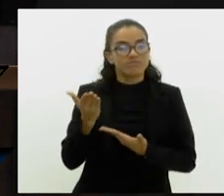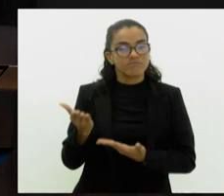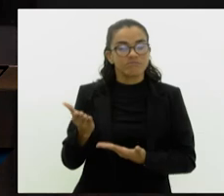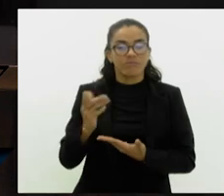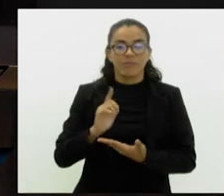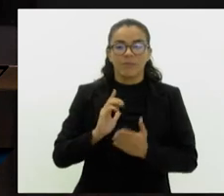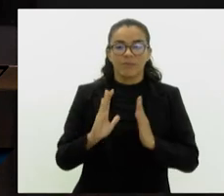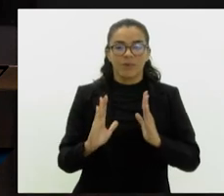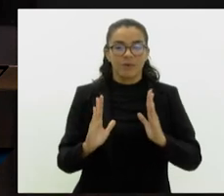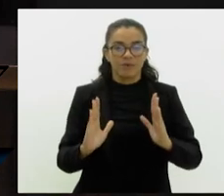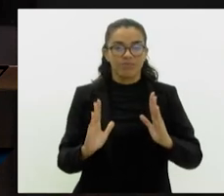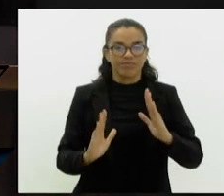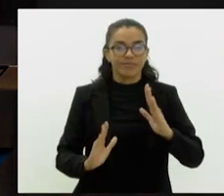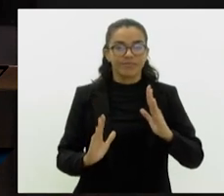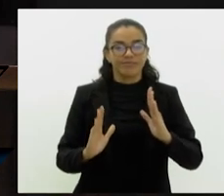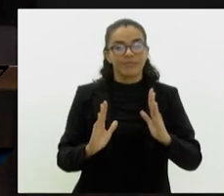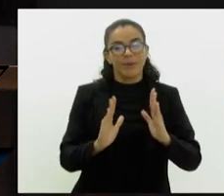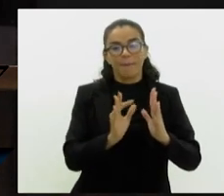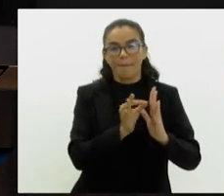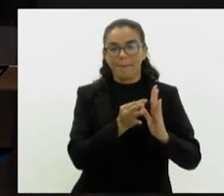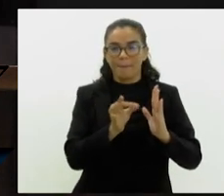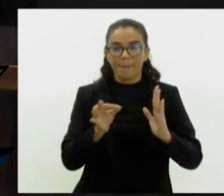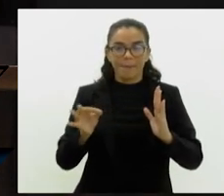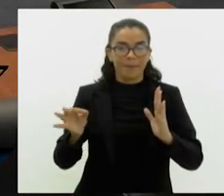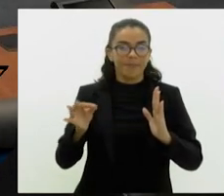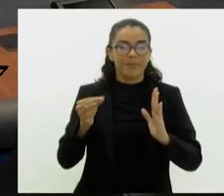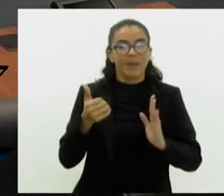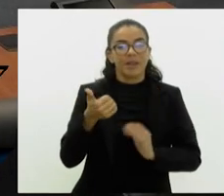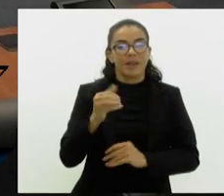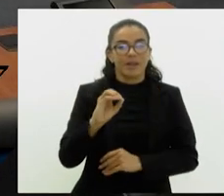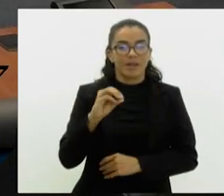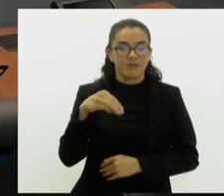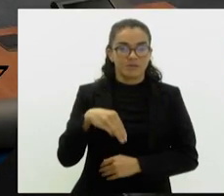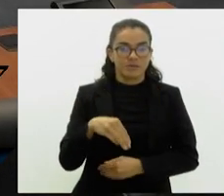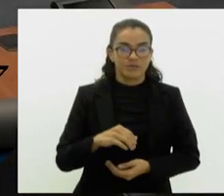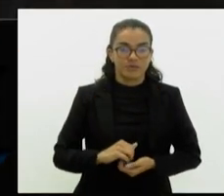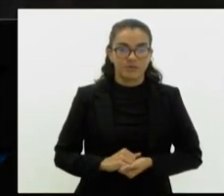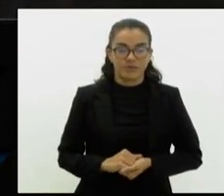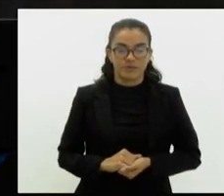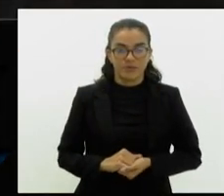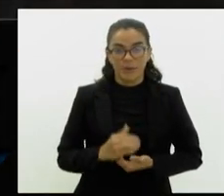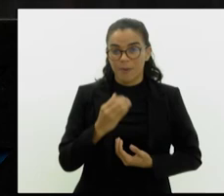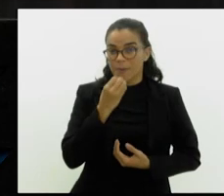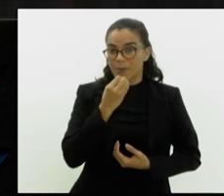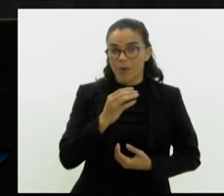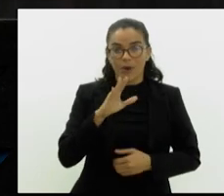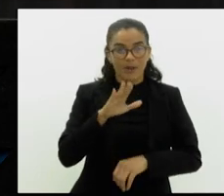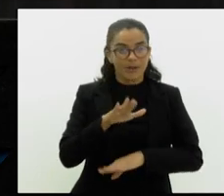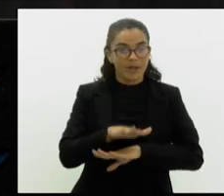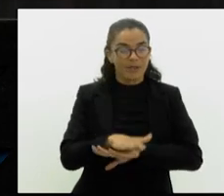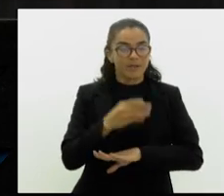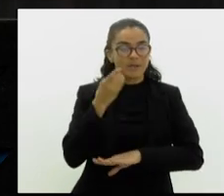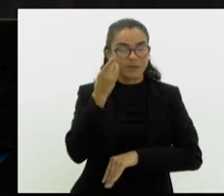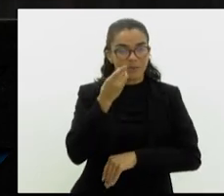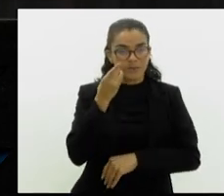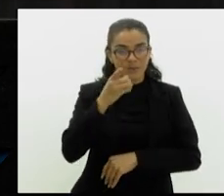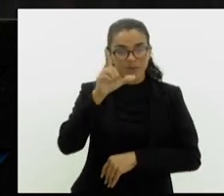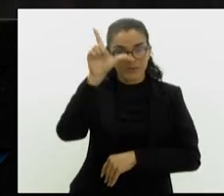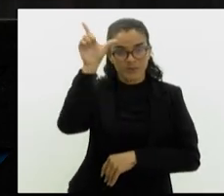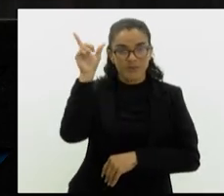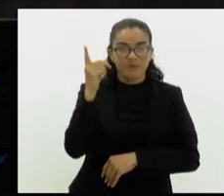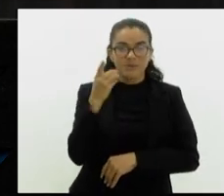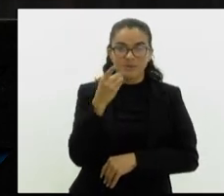dispõe de longevos 10 minutos uma boa tarde Nobre Deputado luí